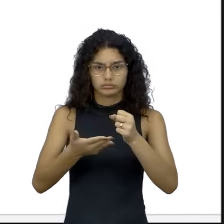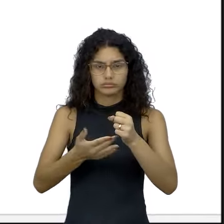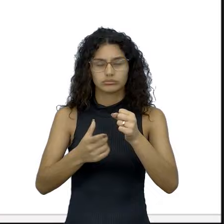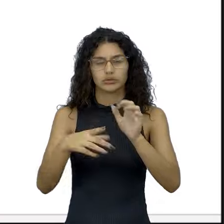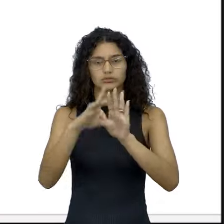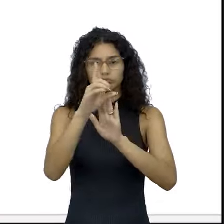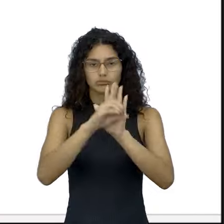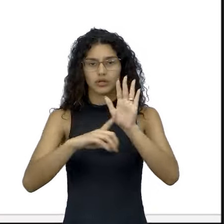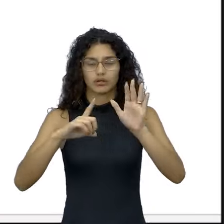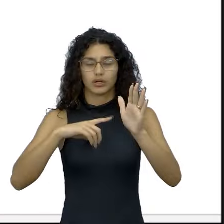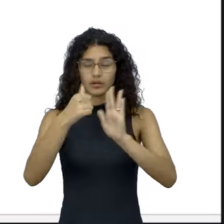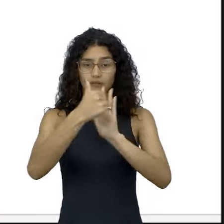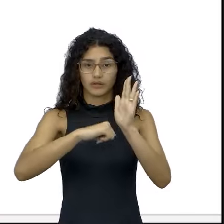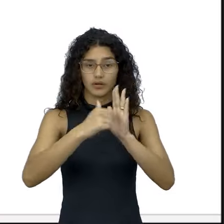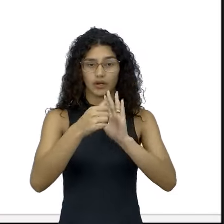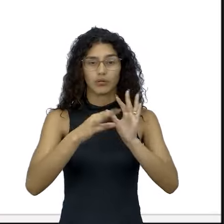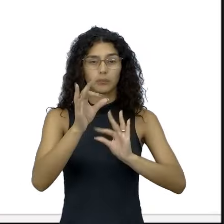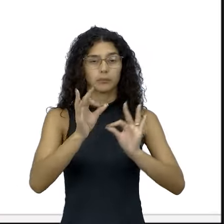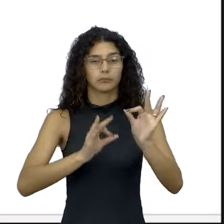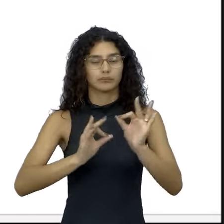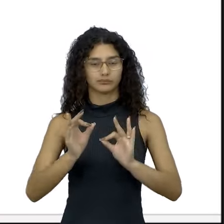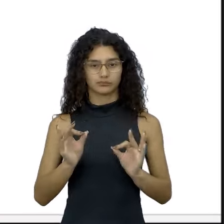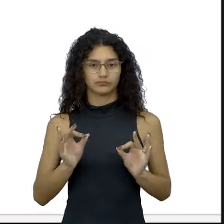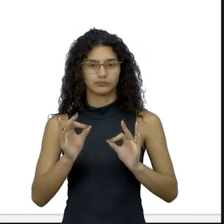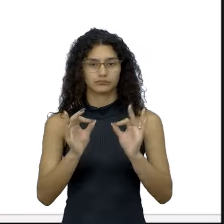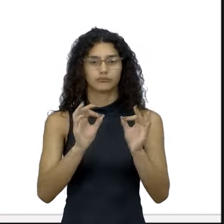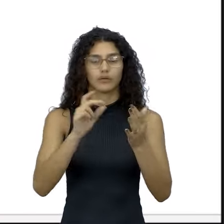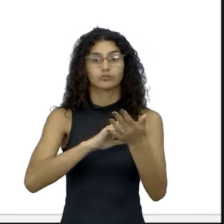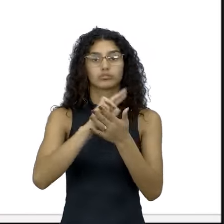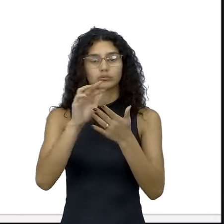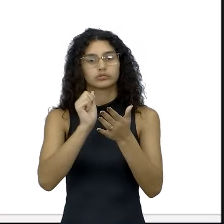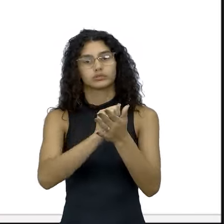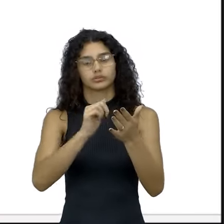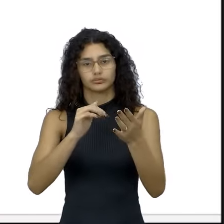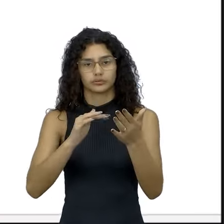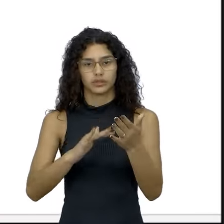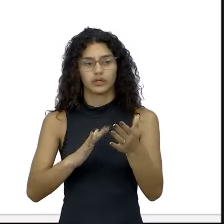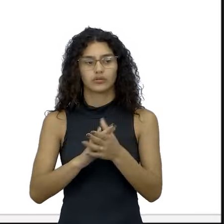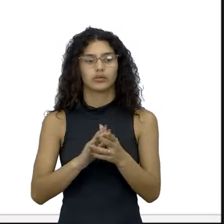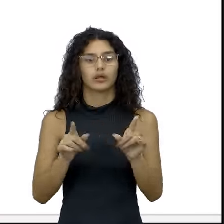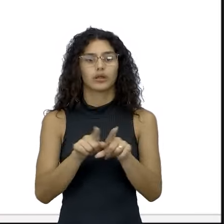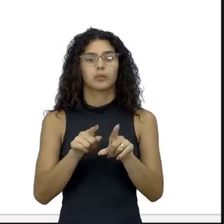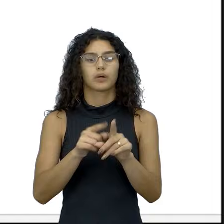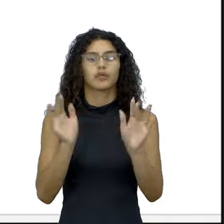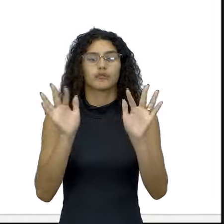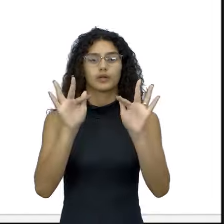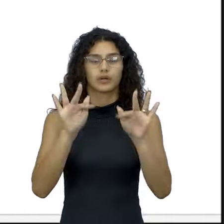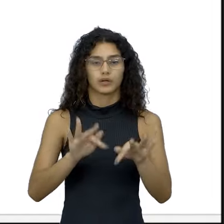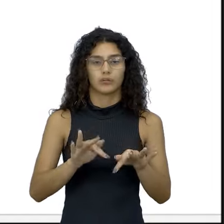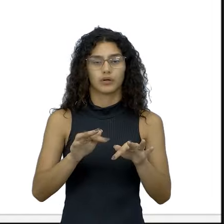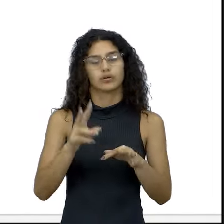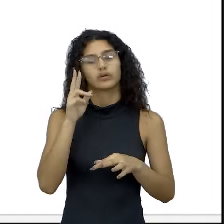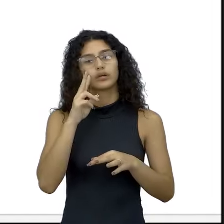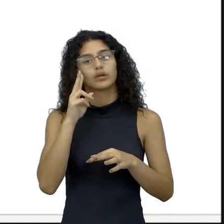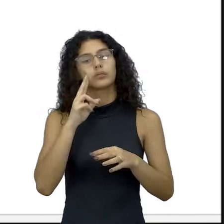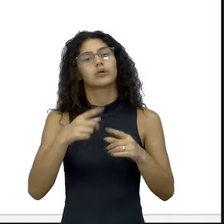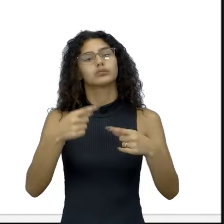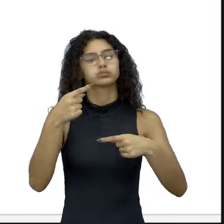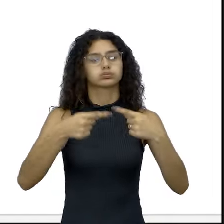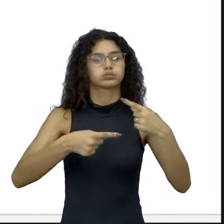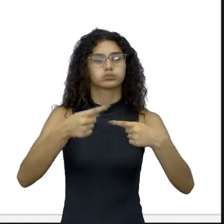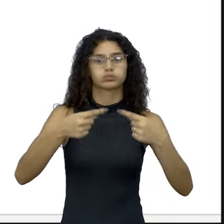né, das avaliações, planejar, né, outras atividades. E, finalmente, aí, retomar as discussões